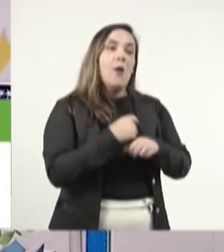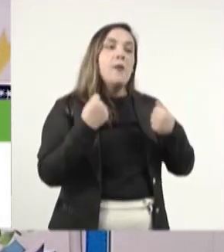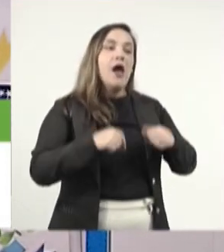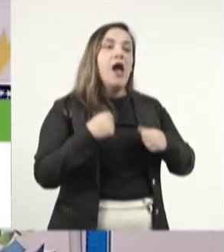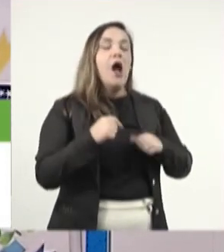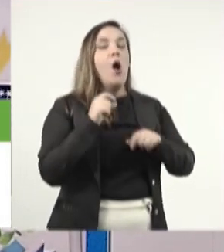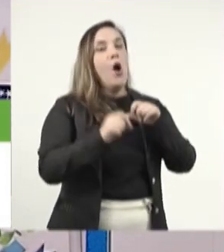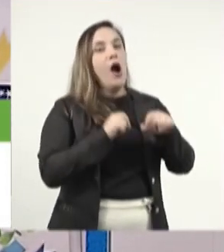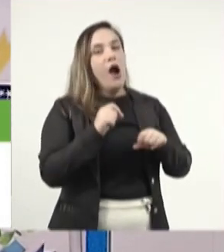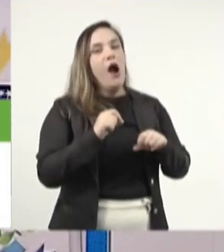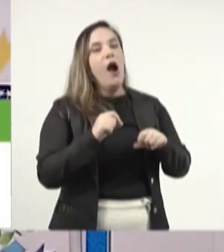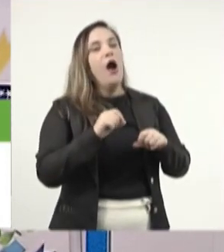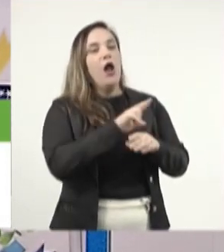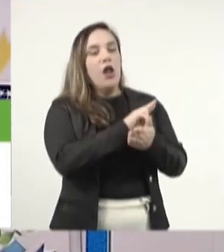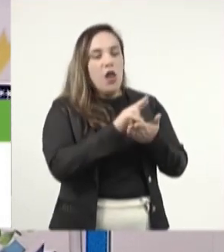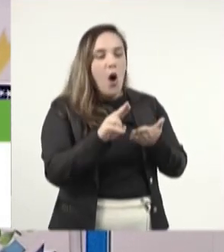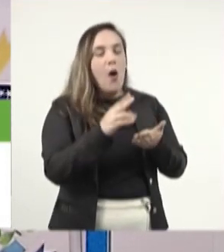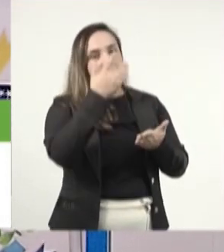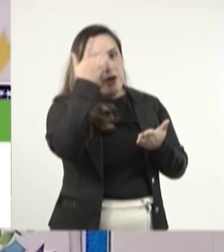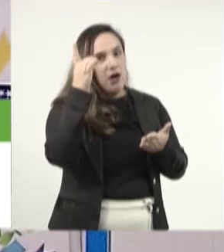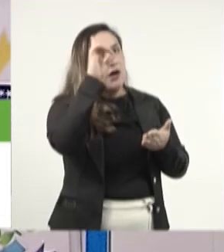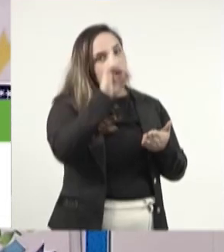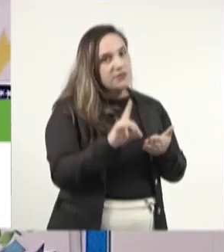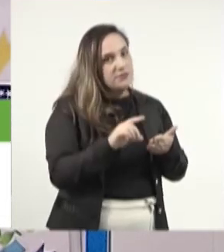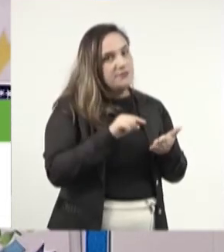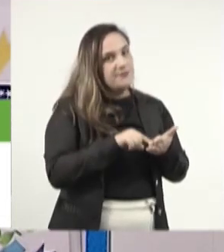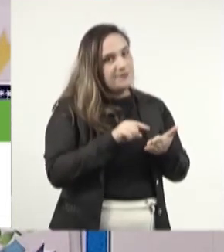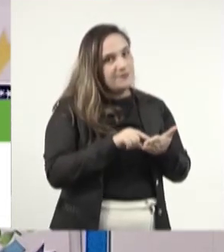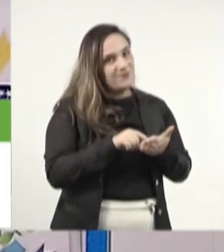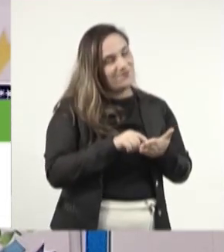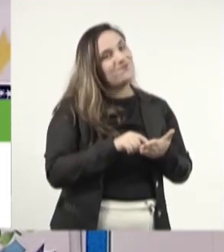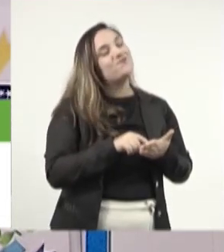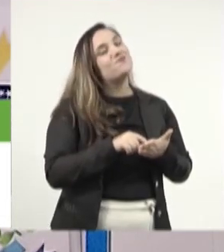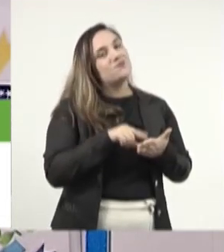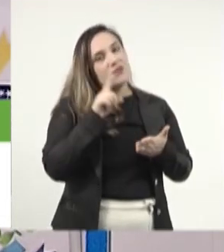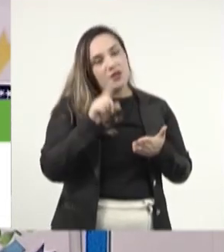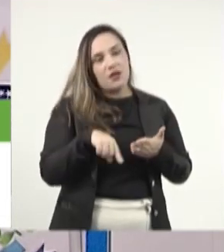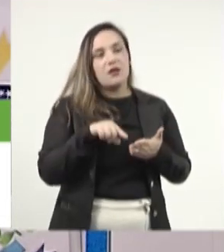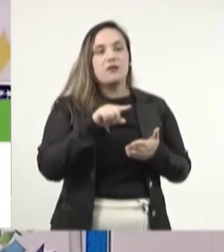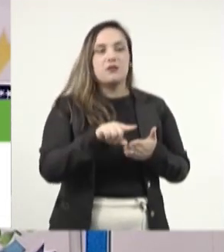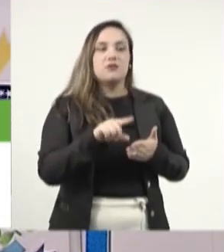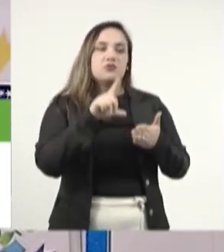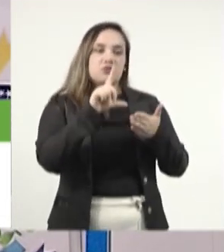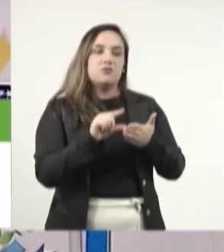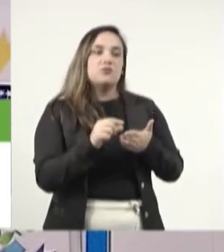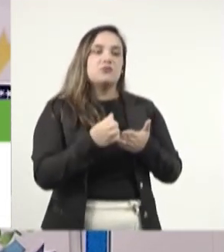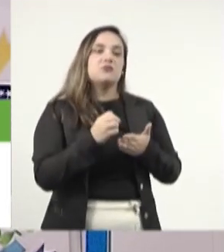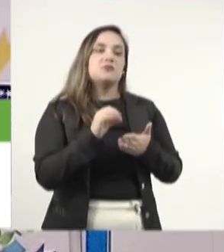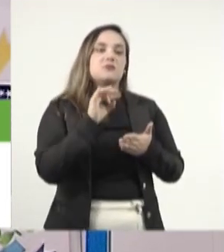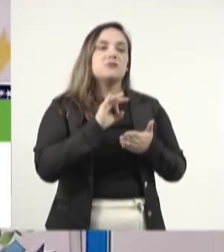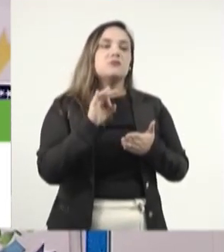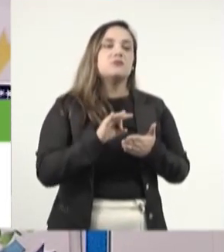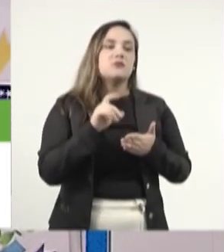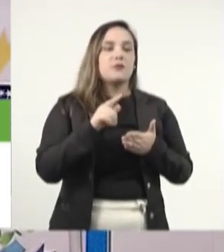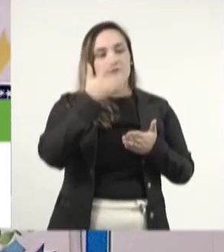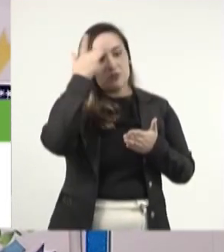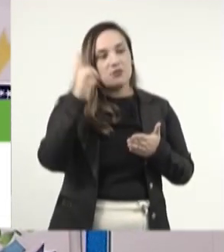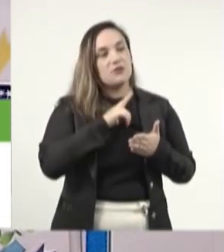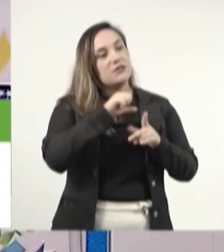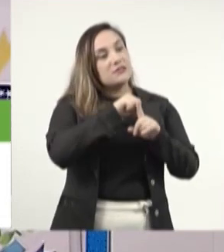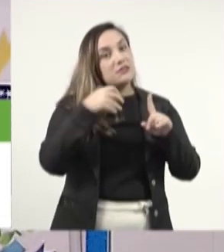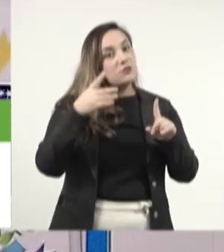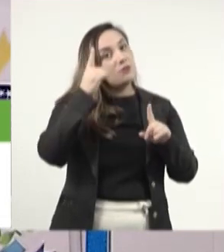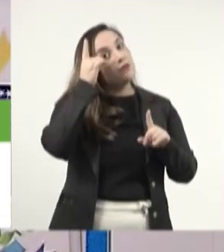precisam obrigatoriamente estar em nome da pessoa beneficiada, dessa pessoa com deficiência, dessa pessoa com síndrome de Down, dessa pessoa com autismo.